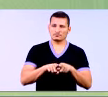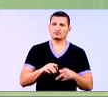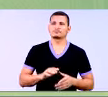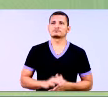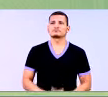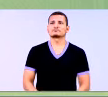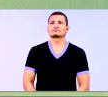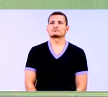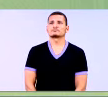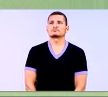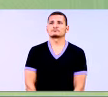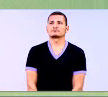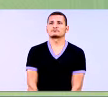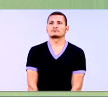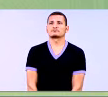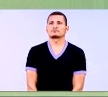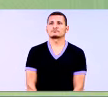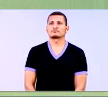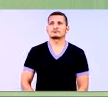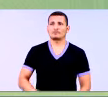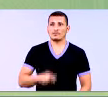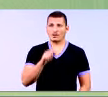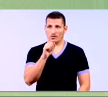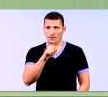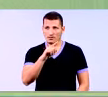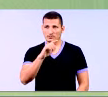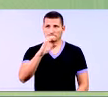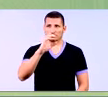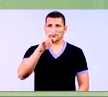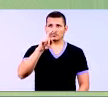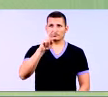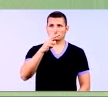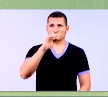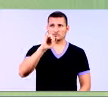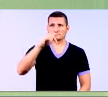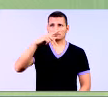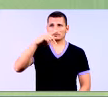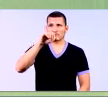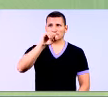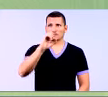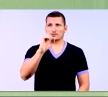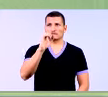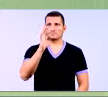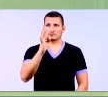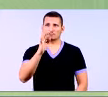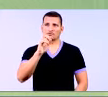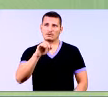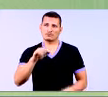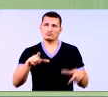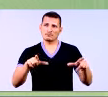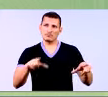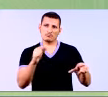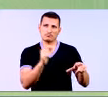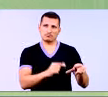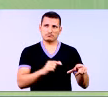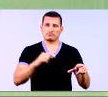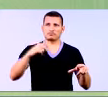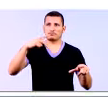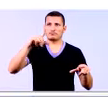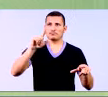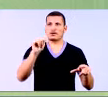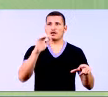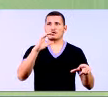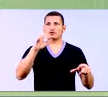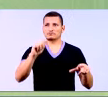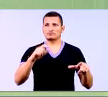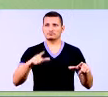ok? Então, esse chipset também é fundamental, mas onde é que ele está no processador? Não, ele está na placa-mãe, por isso que tudo tem que ser